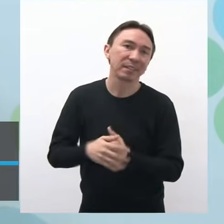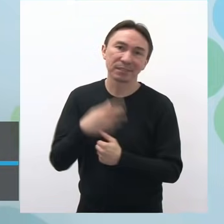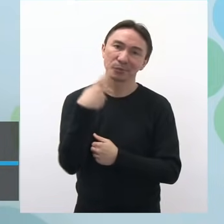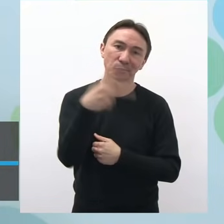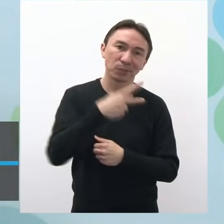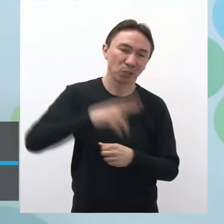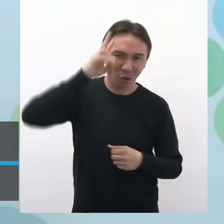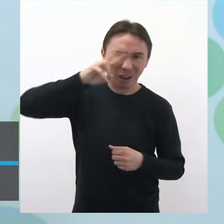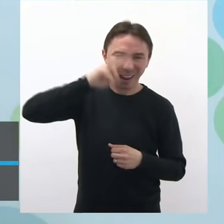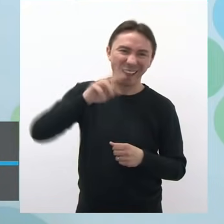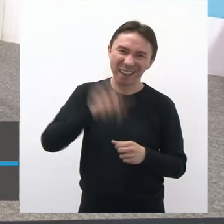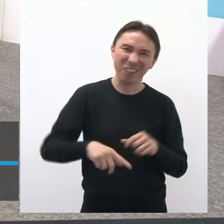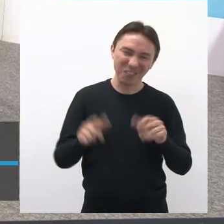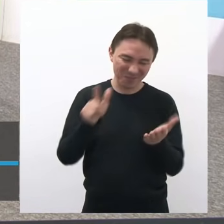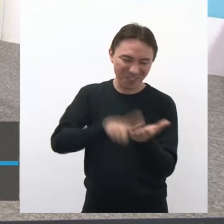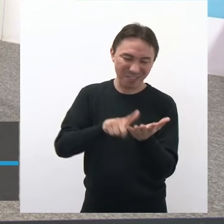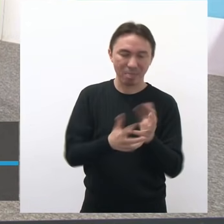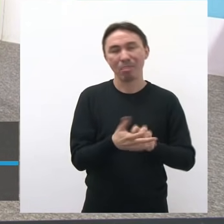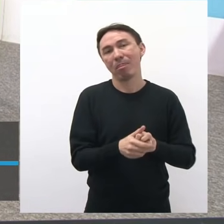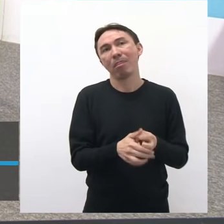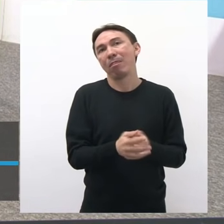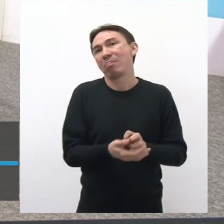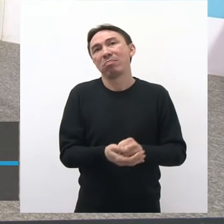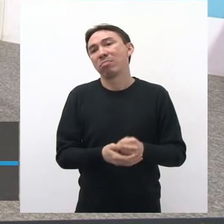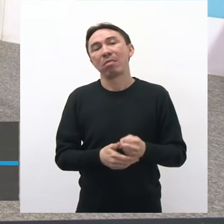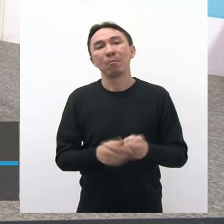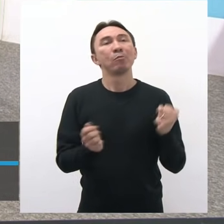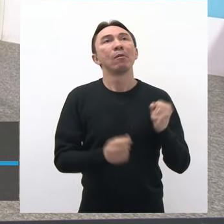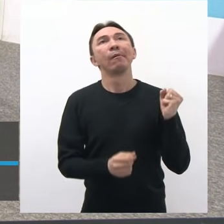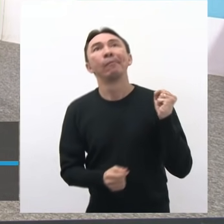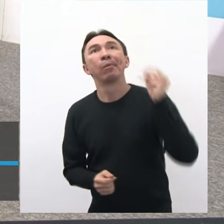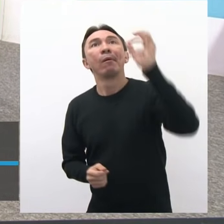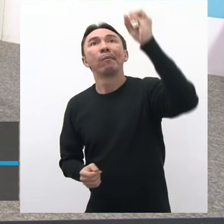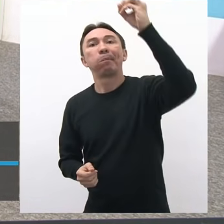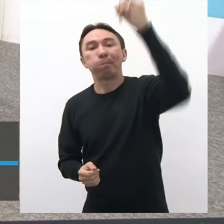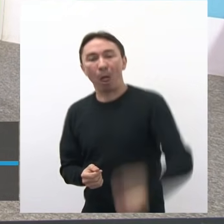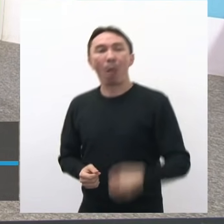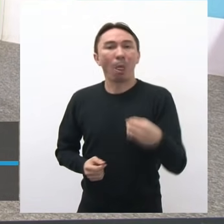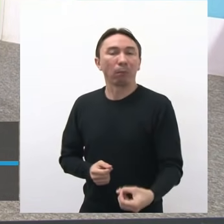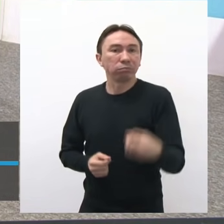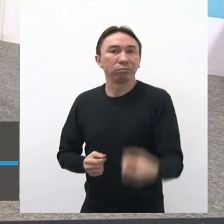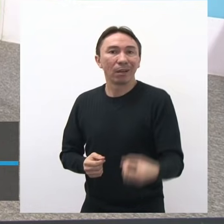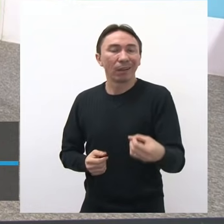seu papelzinho assim, na hora que você for jogar o seu avião, ele vai cair no chão. Com tudo.